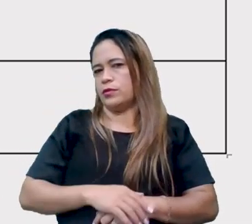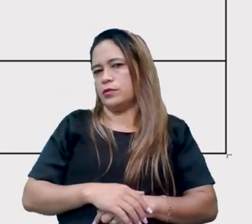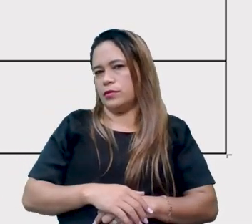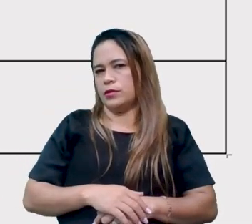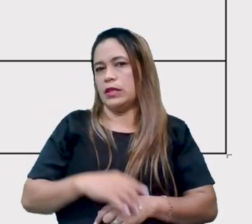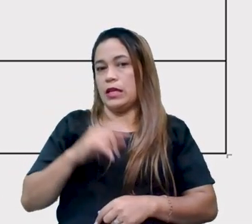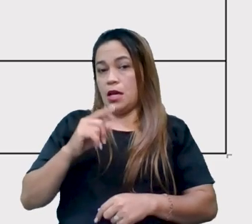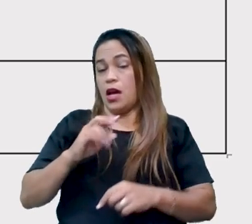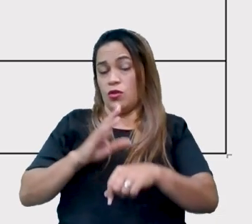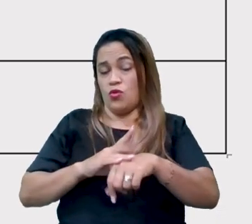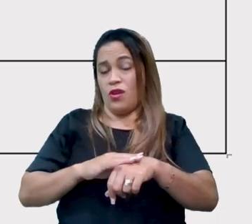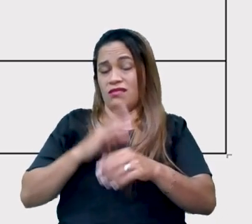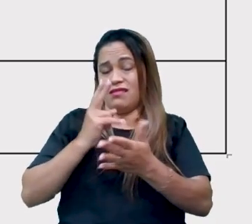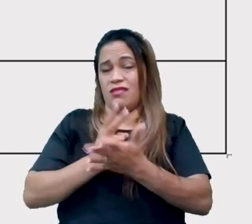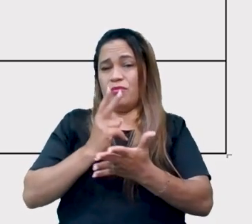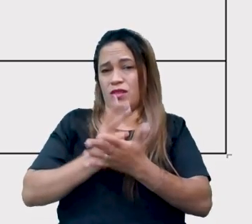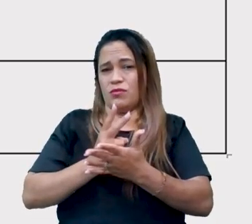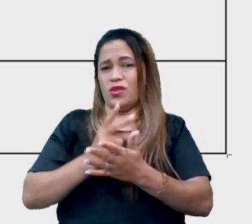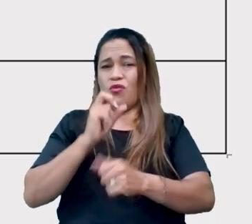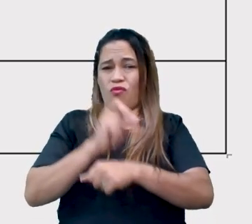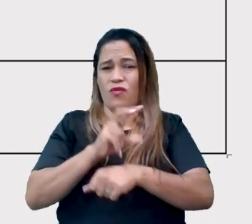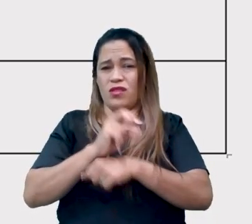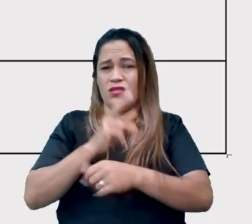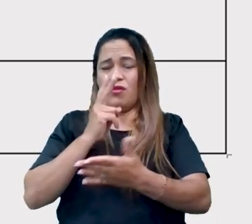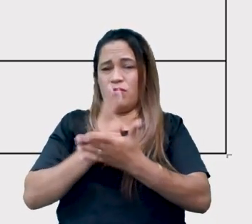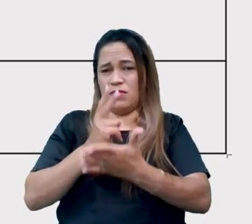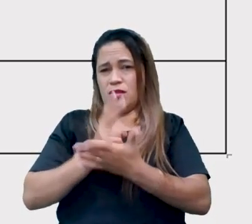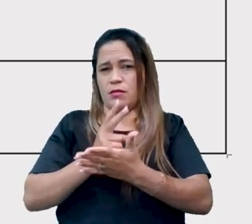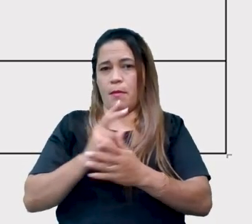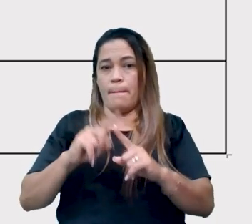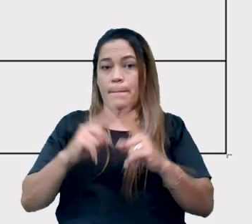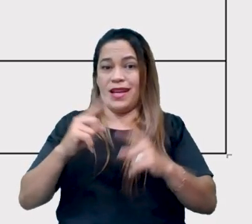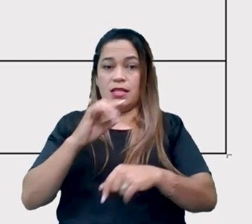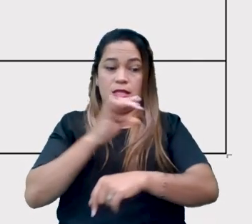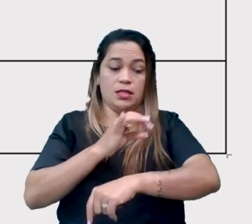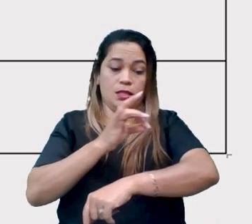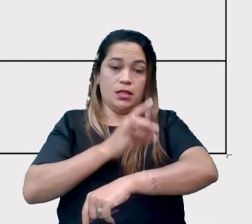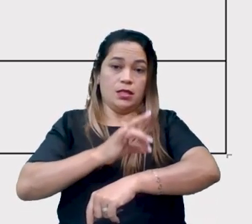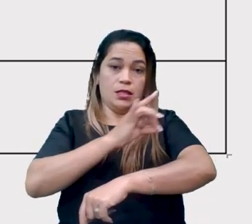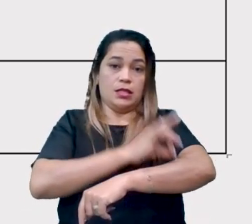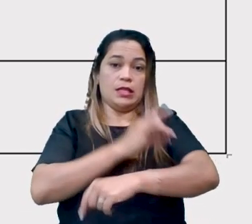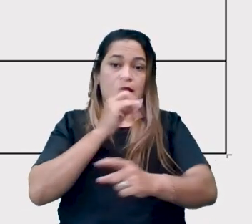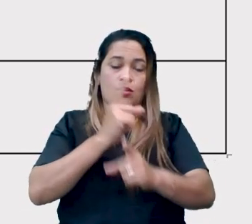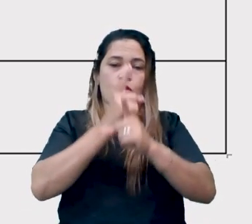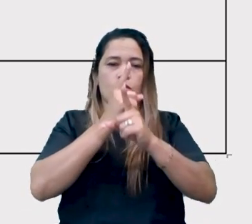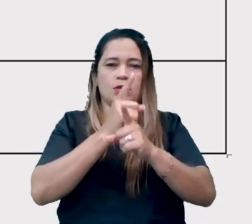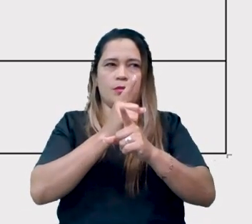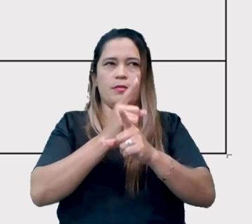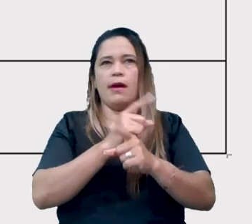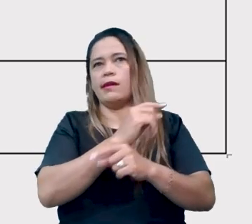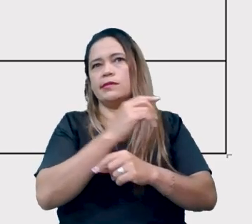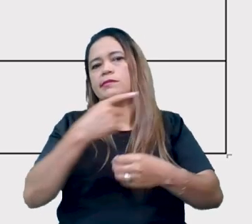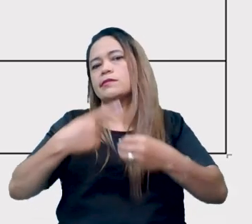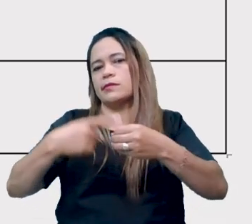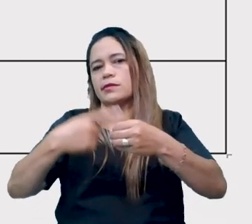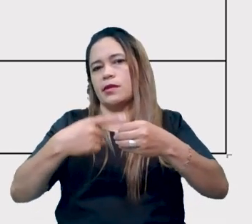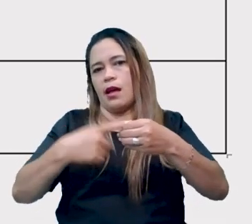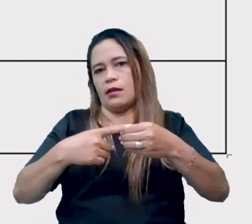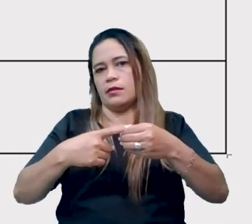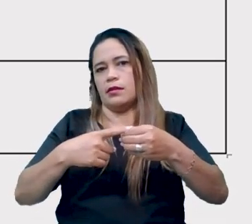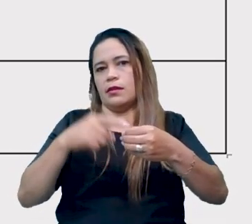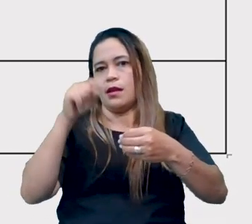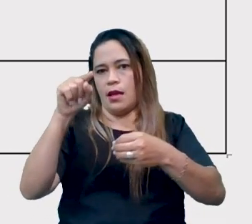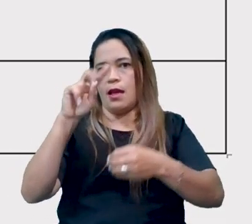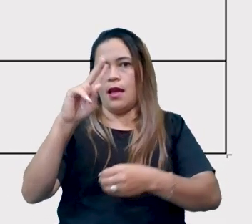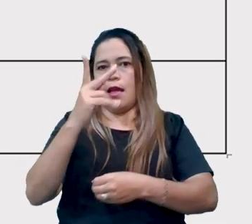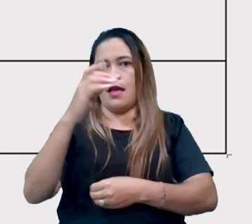A doença é a mesma, porque o vírus é o mesmo. A diferença é que o Aedes aegypti a gente encontra ele mais em zona urbana. E esse mosquitinho